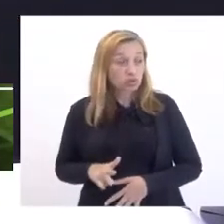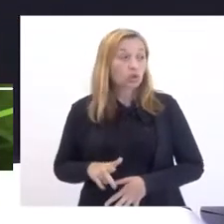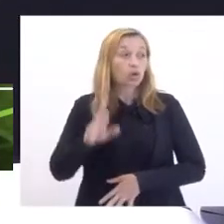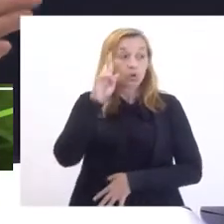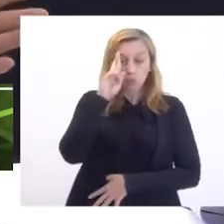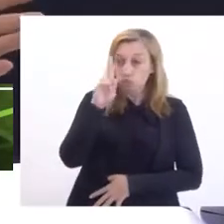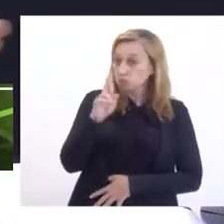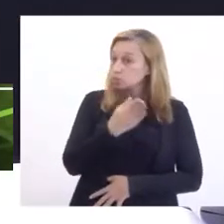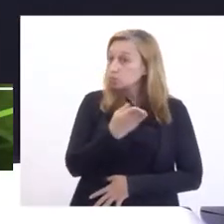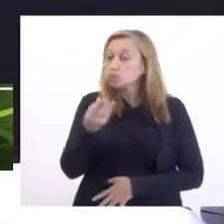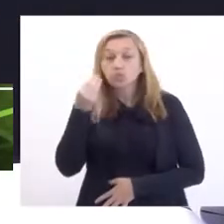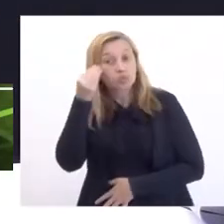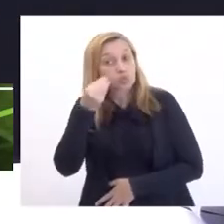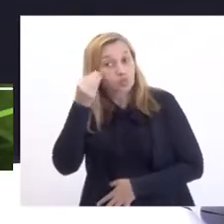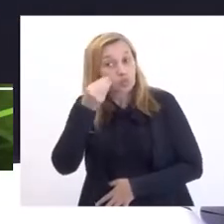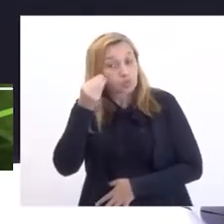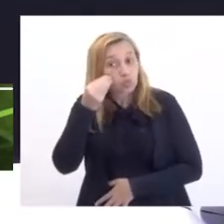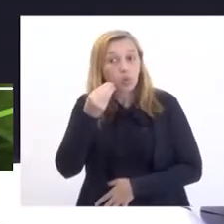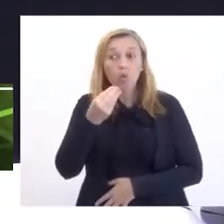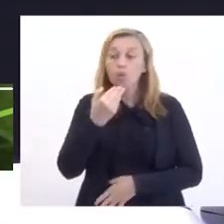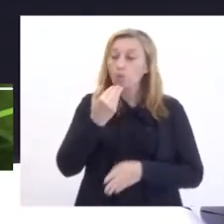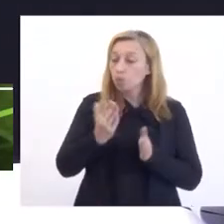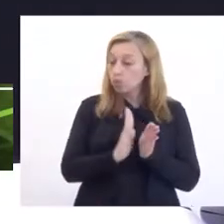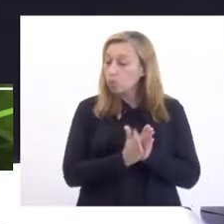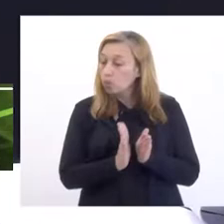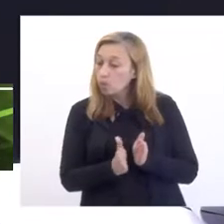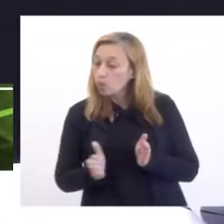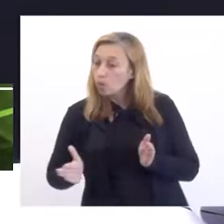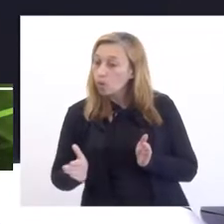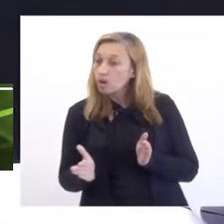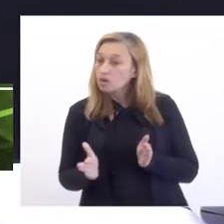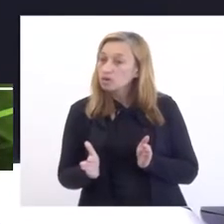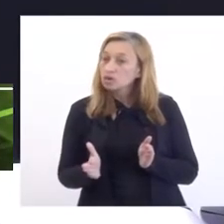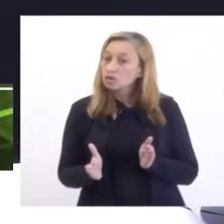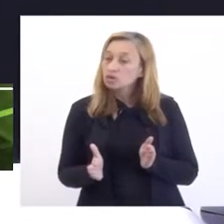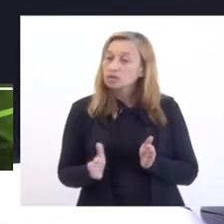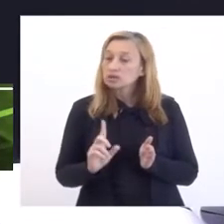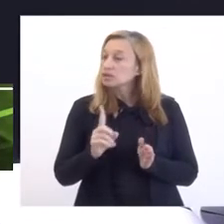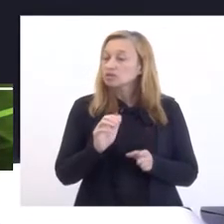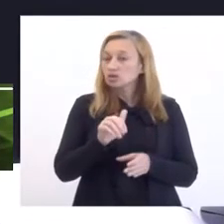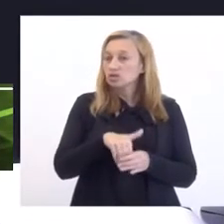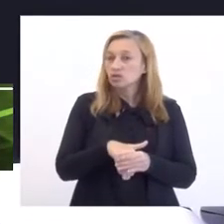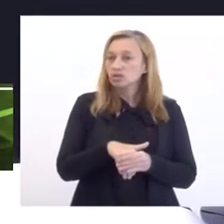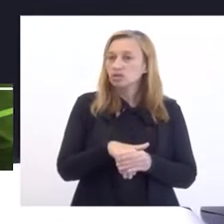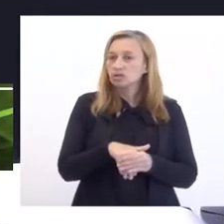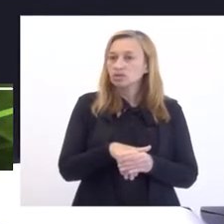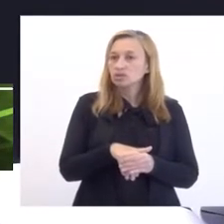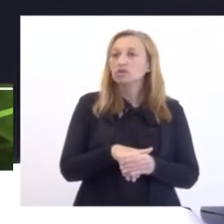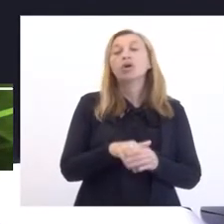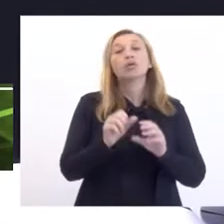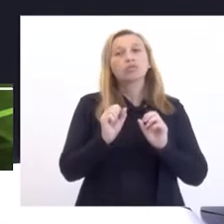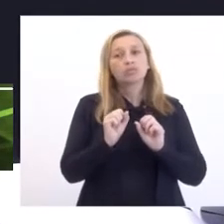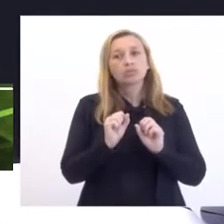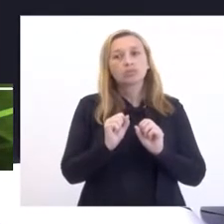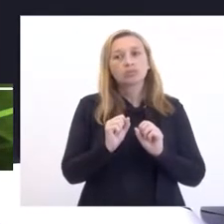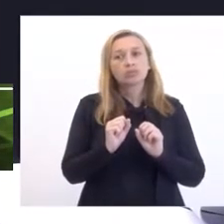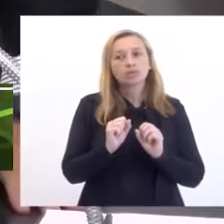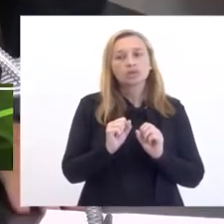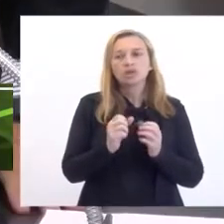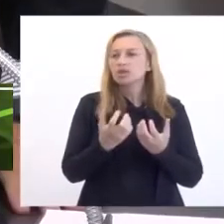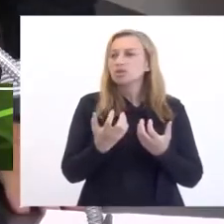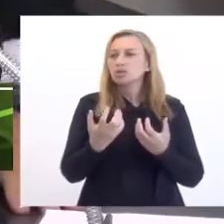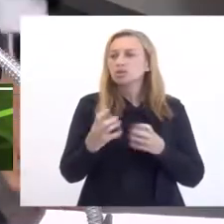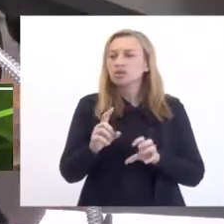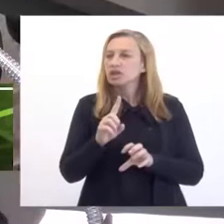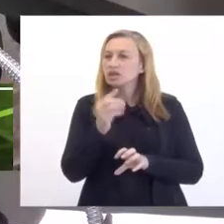são experientes. Eu fiz uma questão de ordem. Questão de ordem não se vota. Não, mas pode ser votado, porque eu não quero rejeitar a